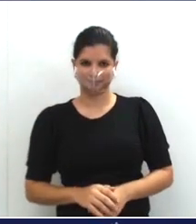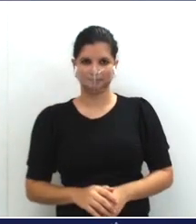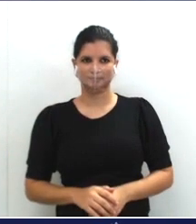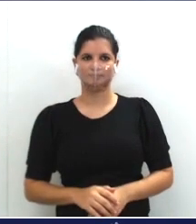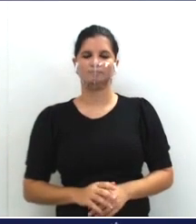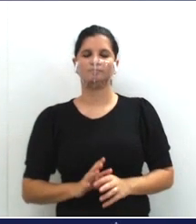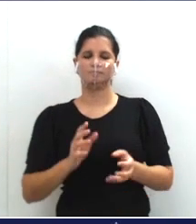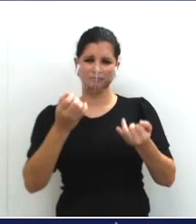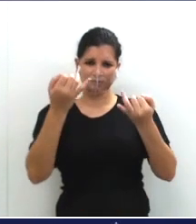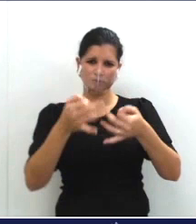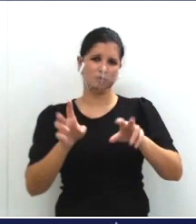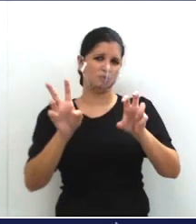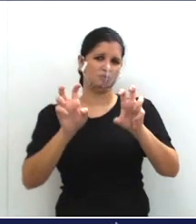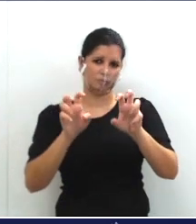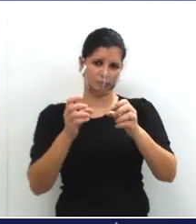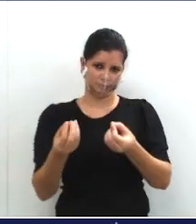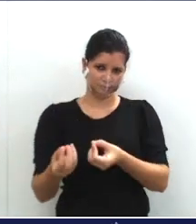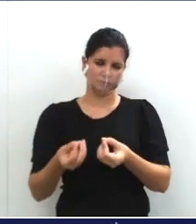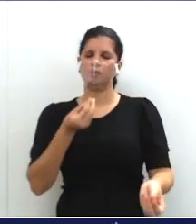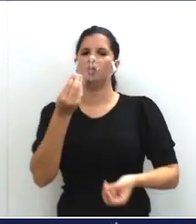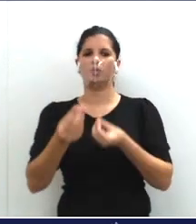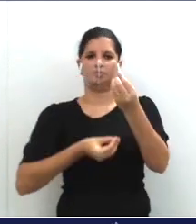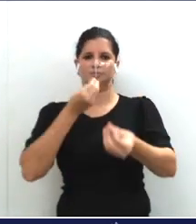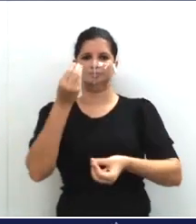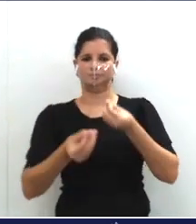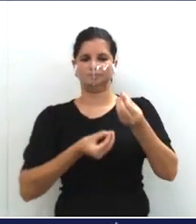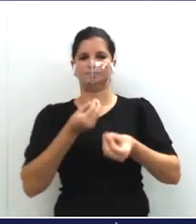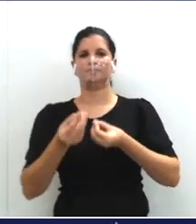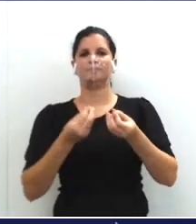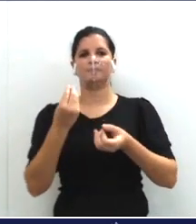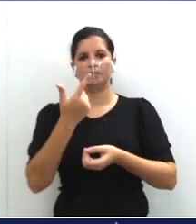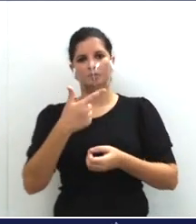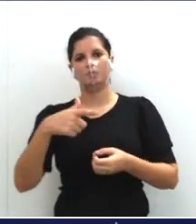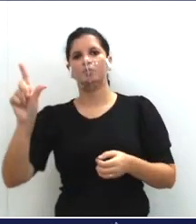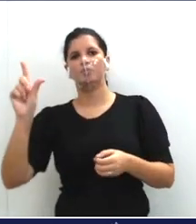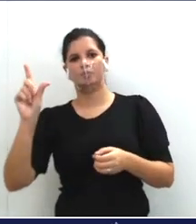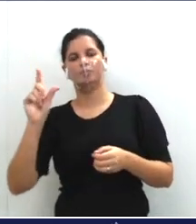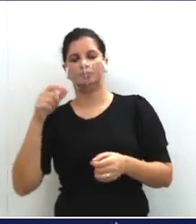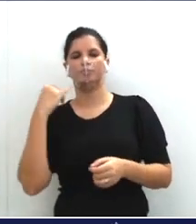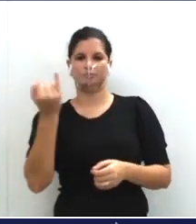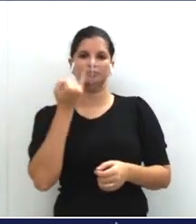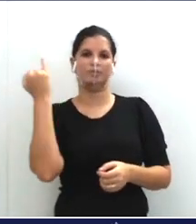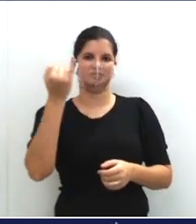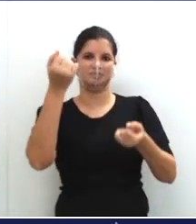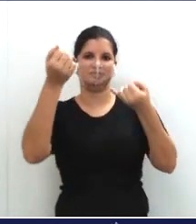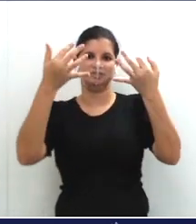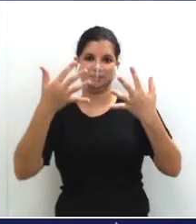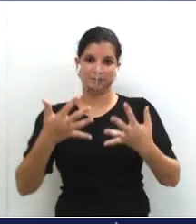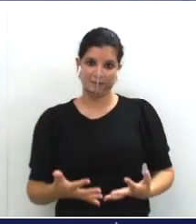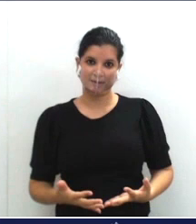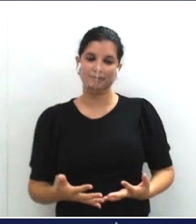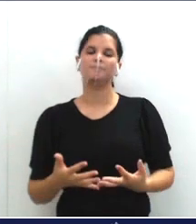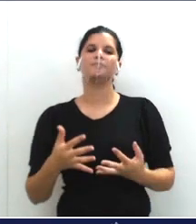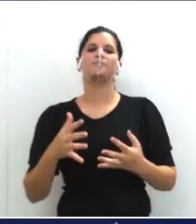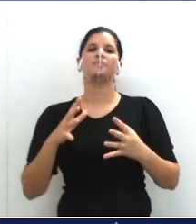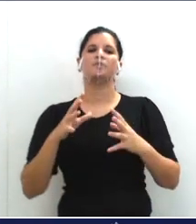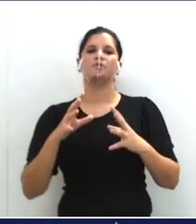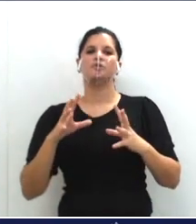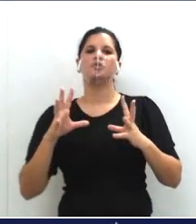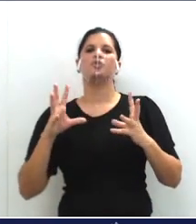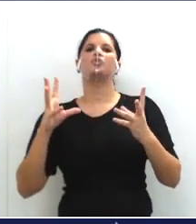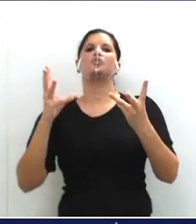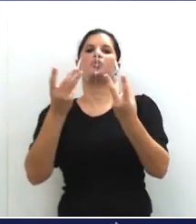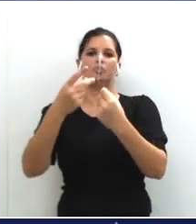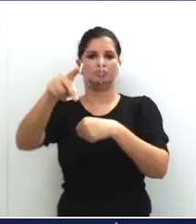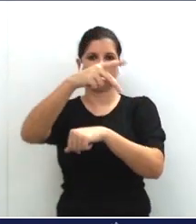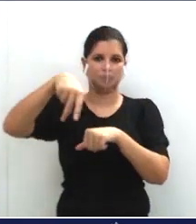país. E falando sobre a usina nuclear, né, que é outra questão que é muito importante, é que nem